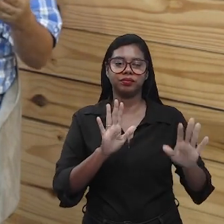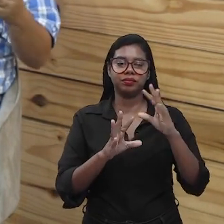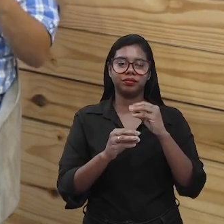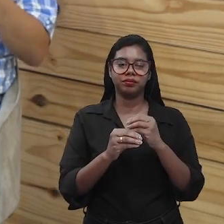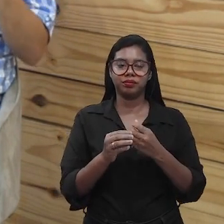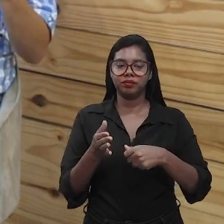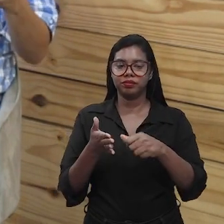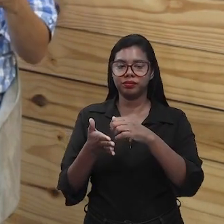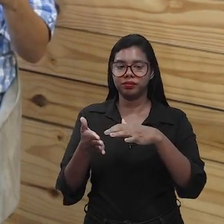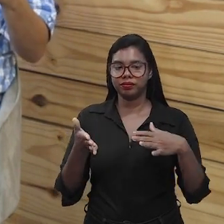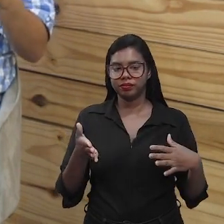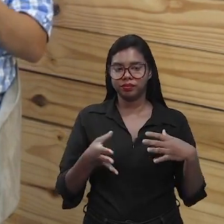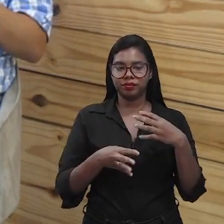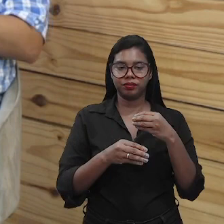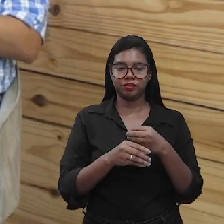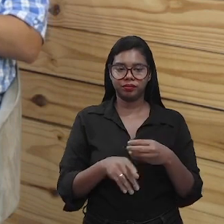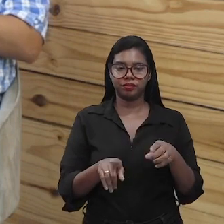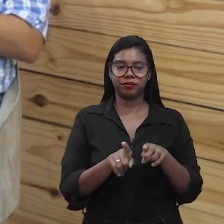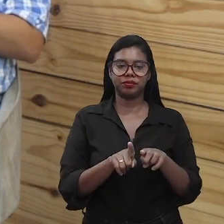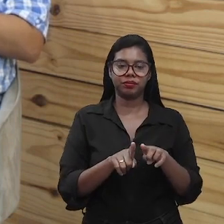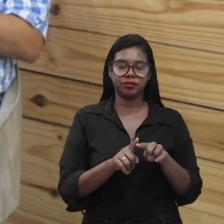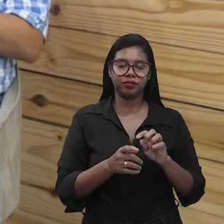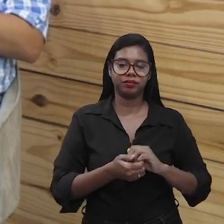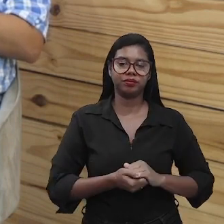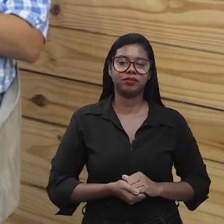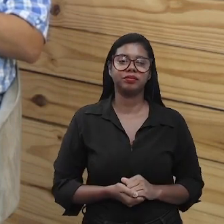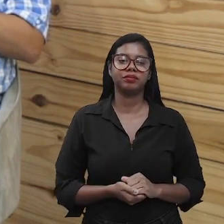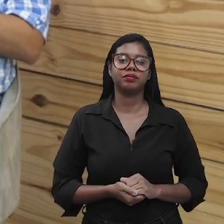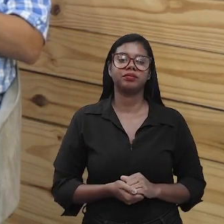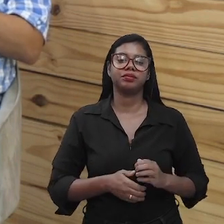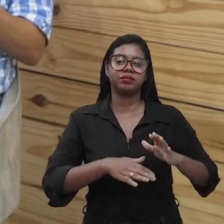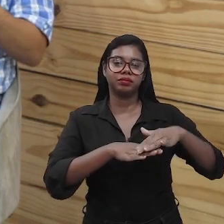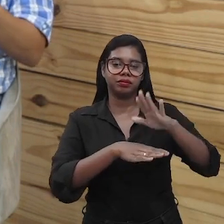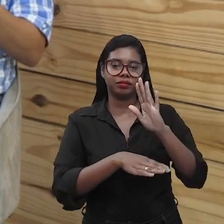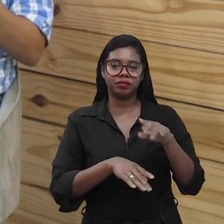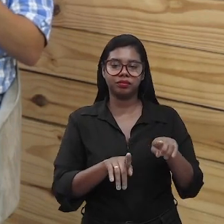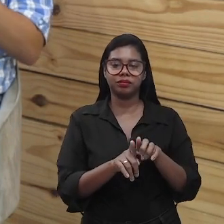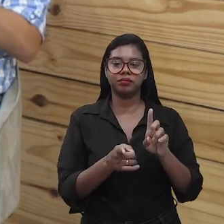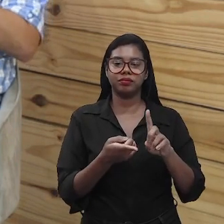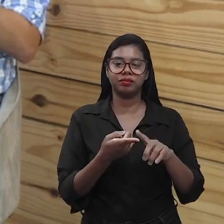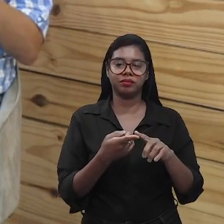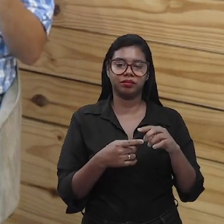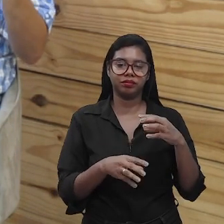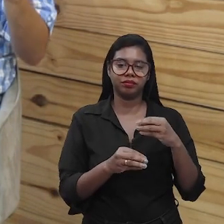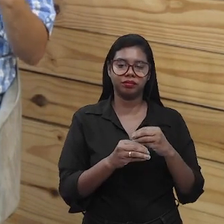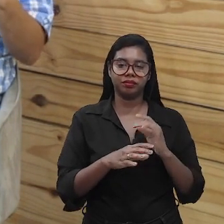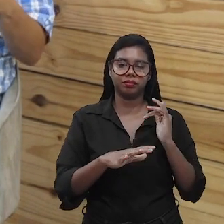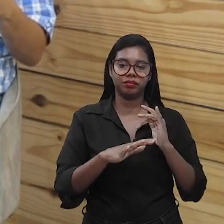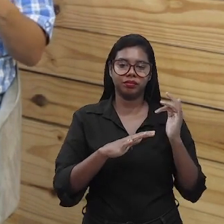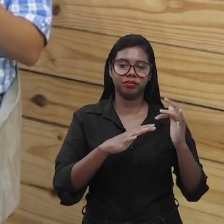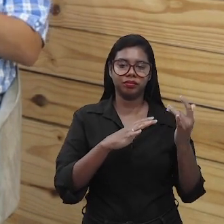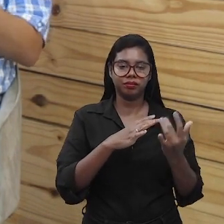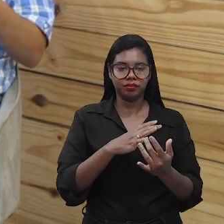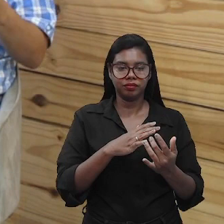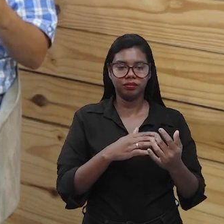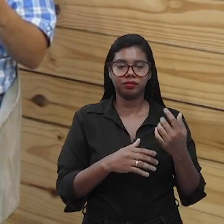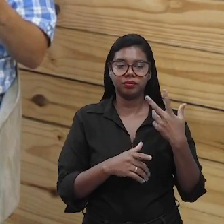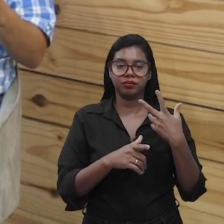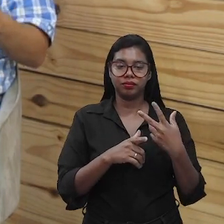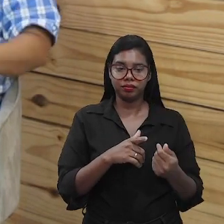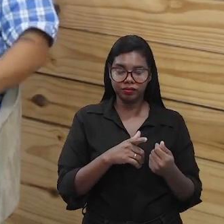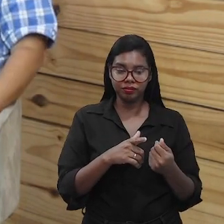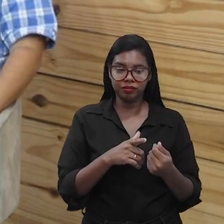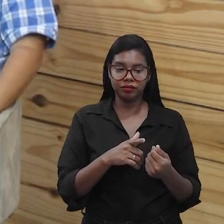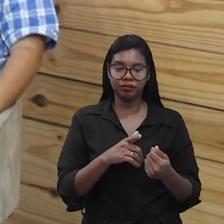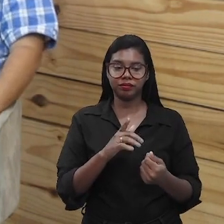leitor ideal, aquela figura do leitor ideal. Mas na rede social eu preciso. Esse leitor vira o que a gente chama de